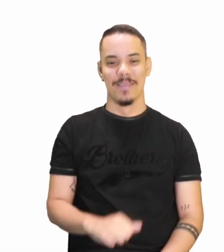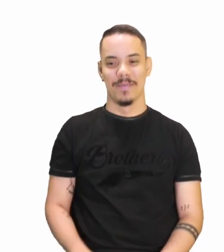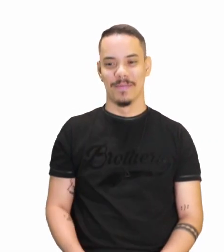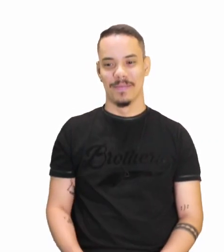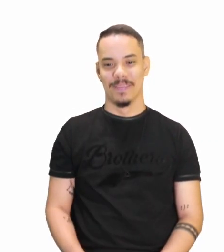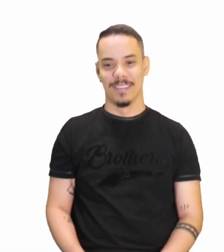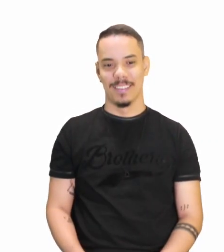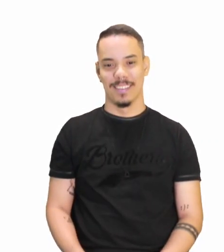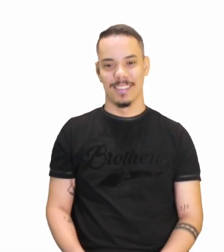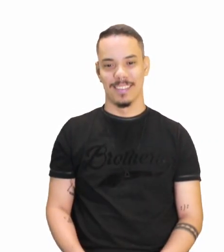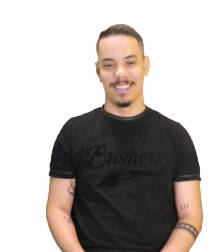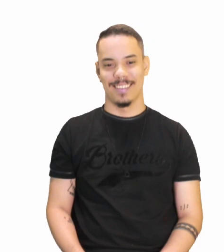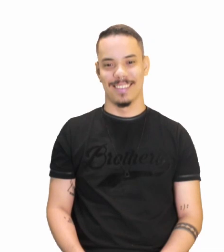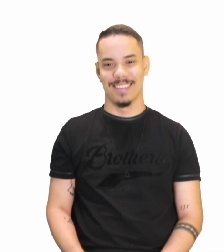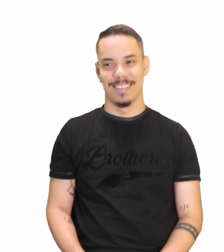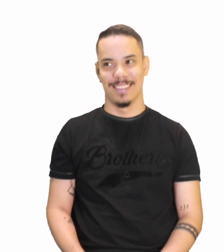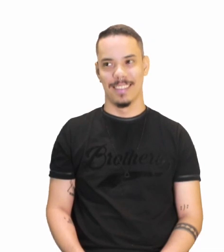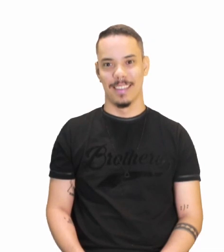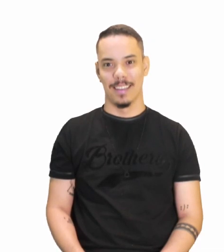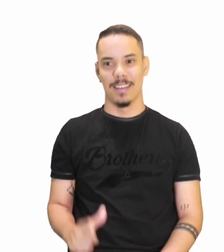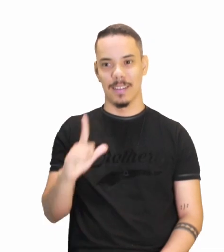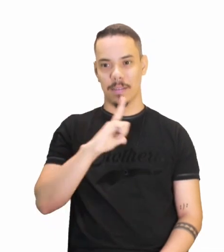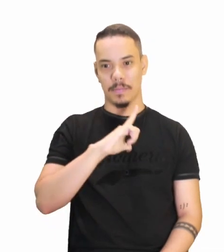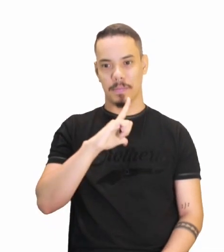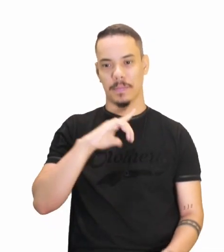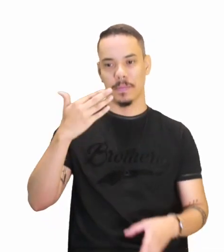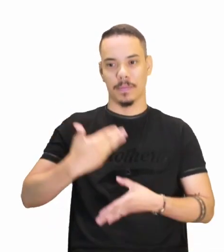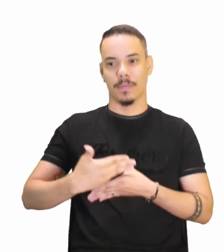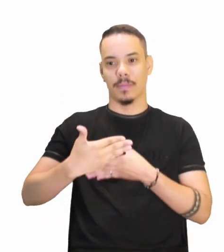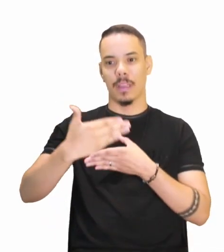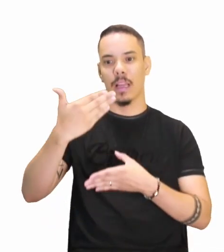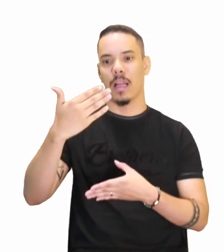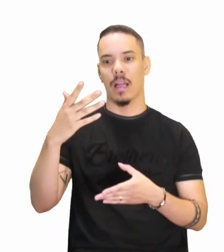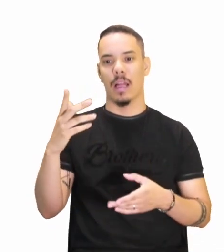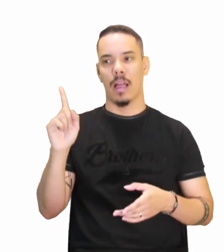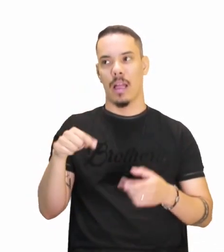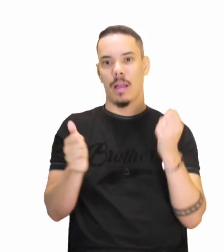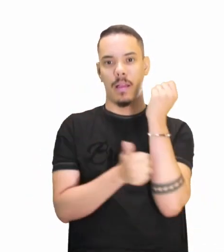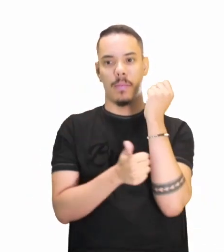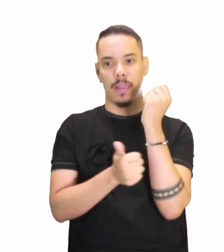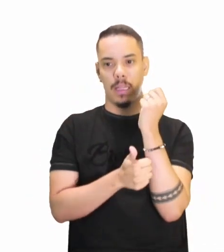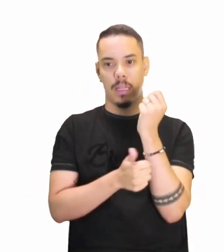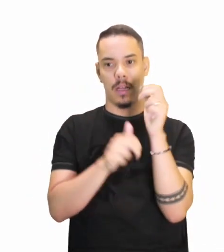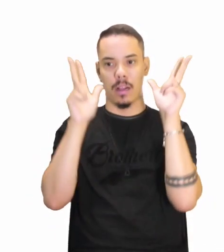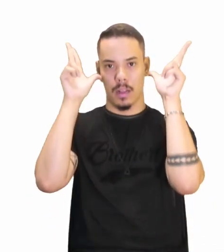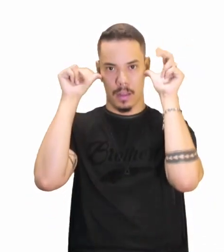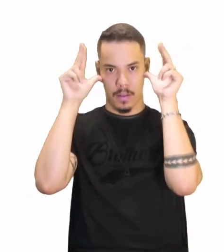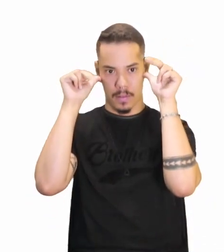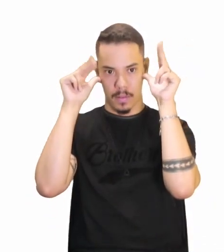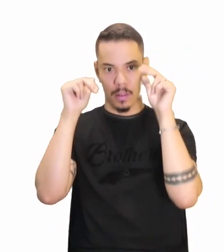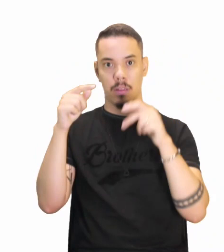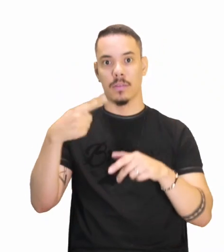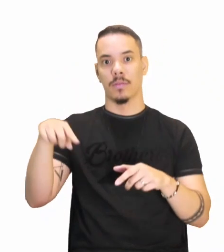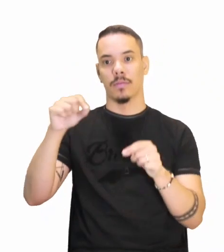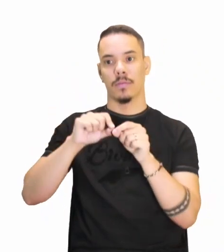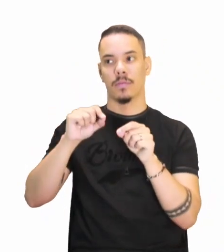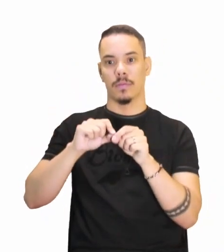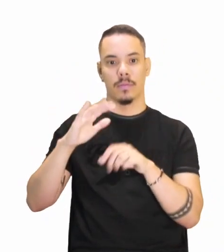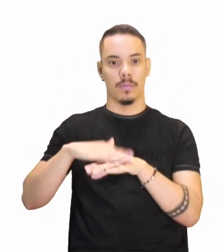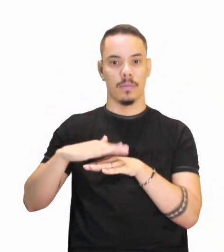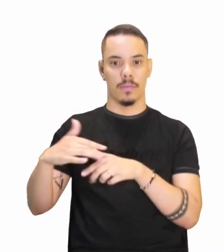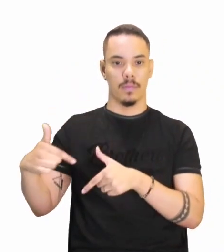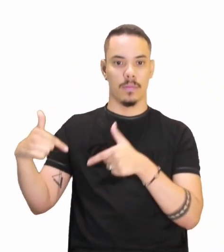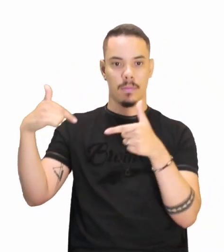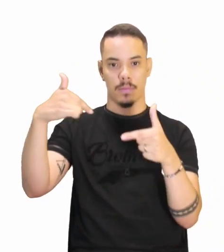deixa ver se ficou ficou ó um imenso cavalo de madeira os troianos fizeram com